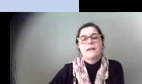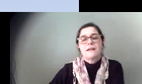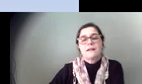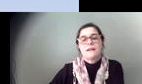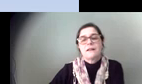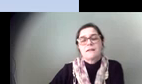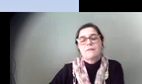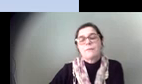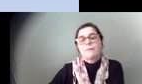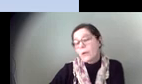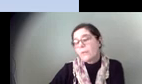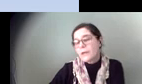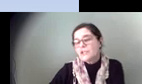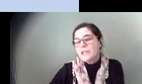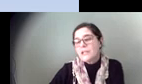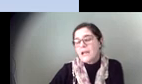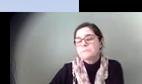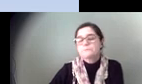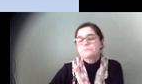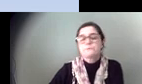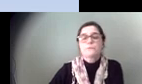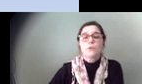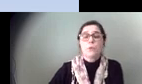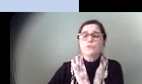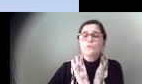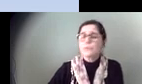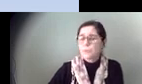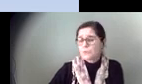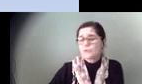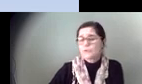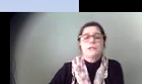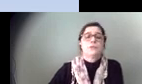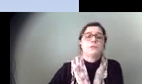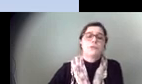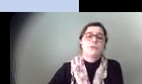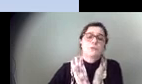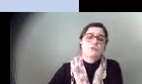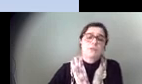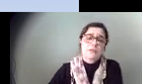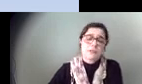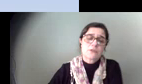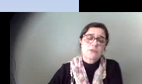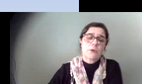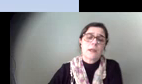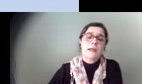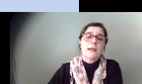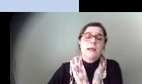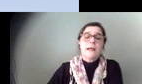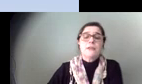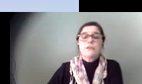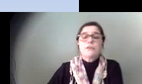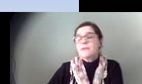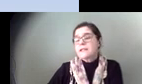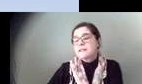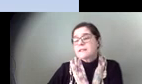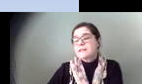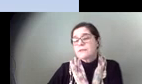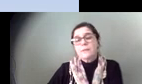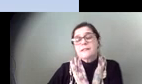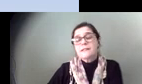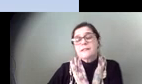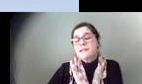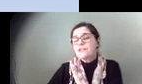né, para compartilhar com os coordenadores, com os diretores de escola. E sobre a